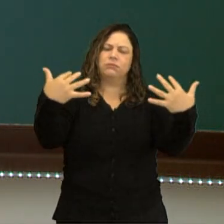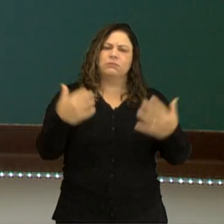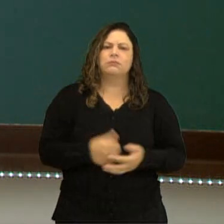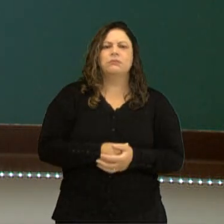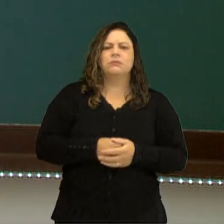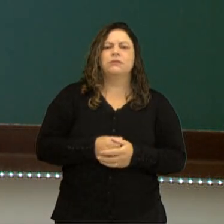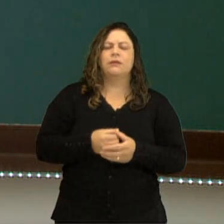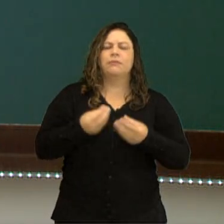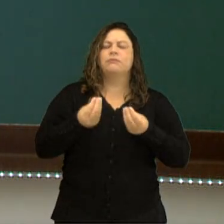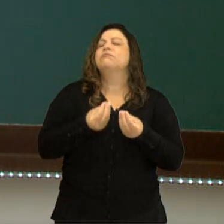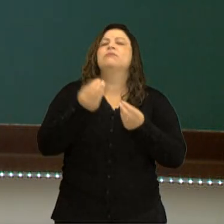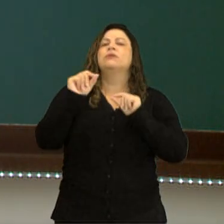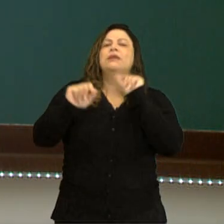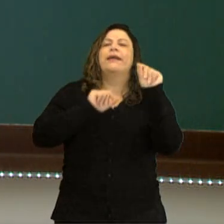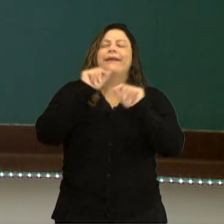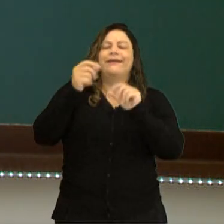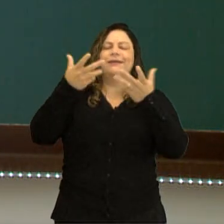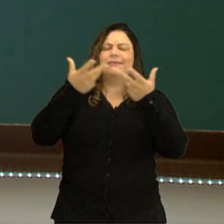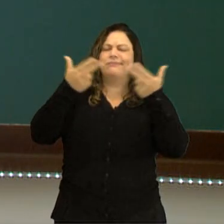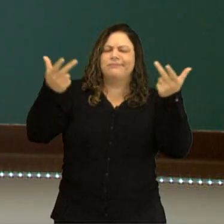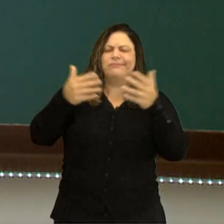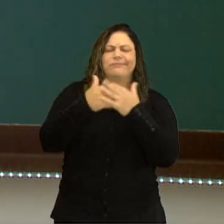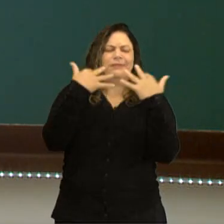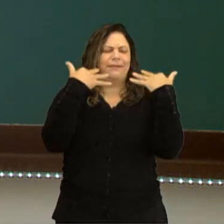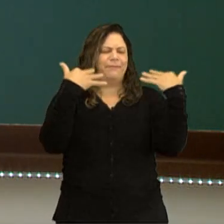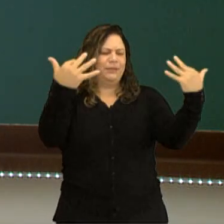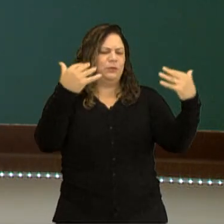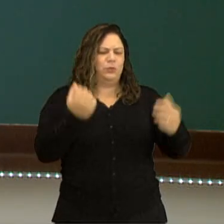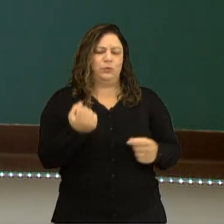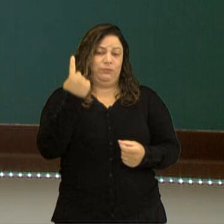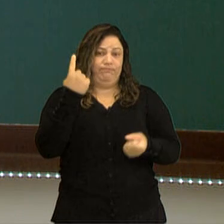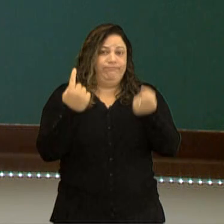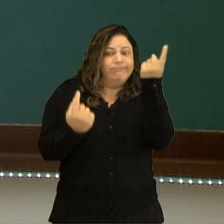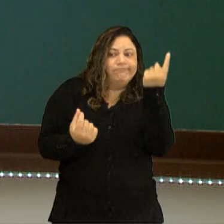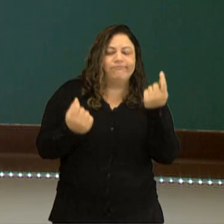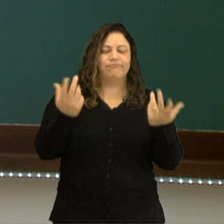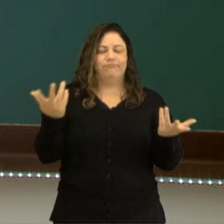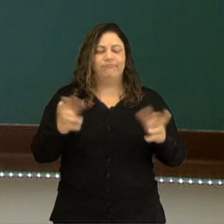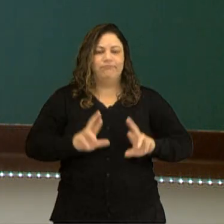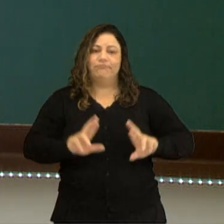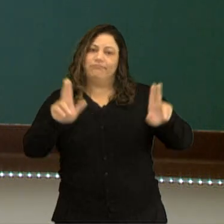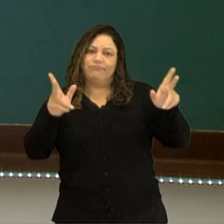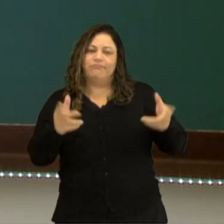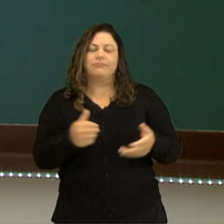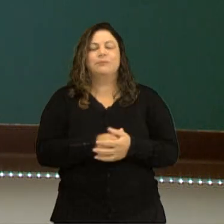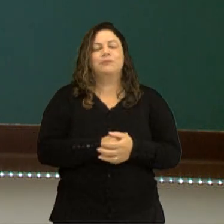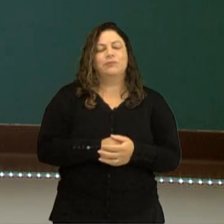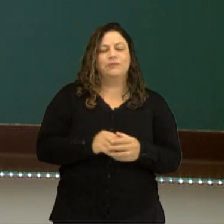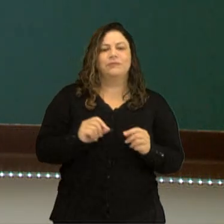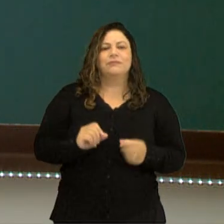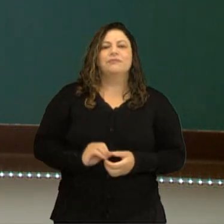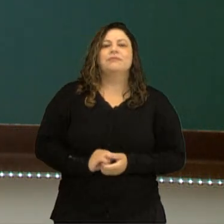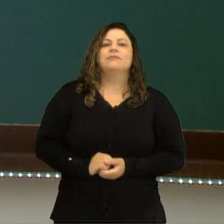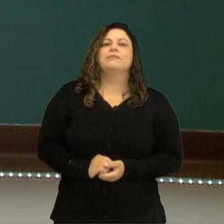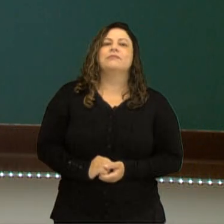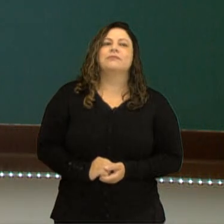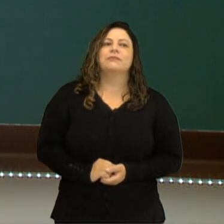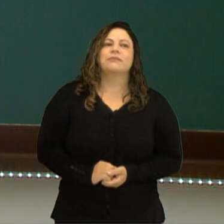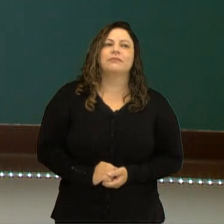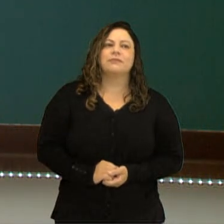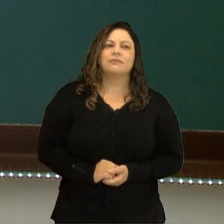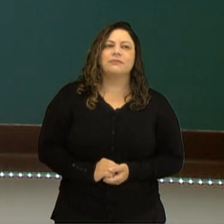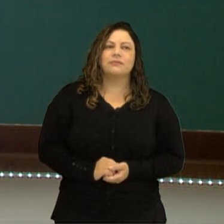interlocutores que não sejam pessoas conhecidas, o seu convívio familiar, amigos, tá?